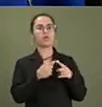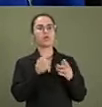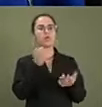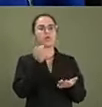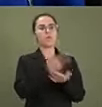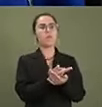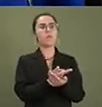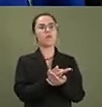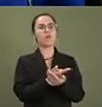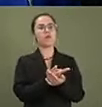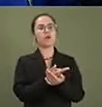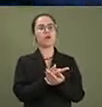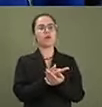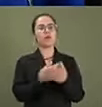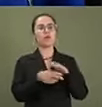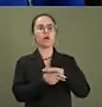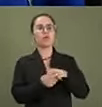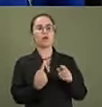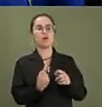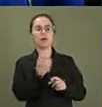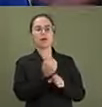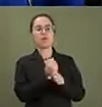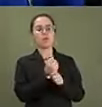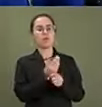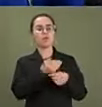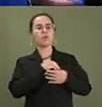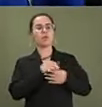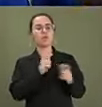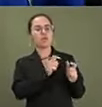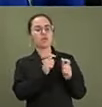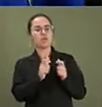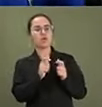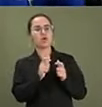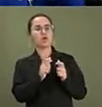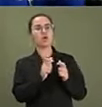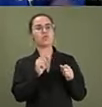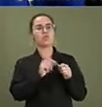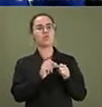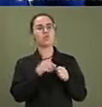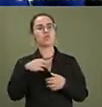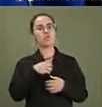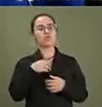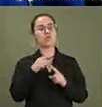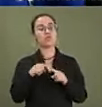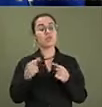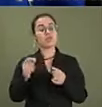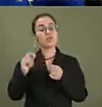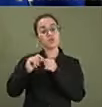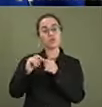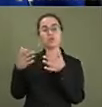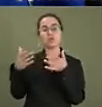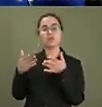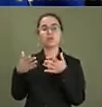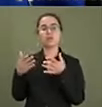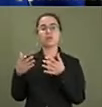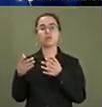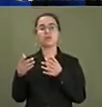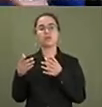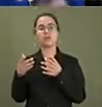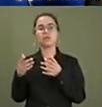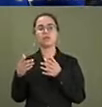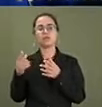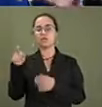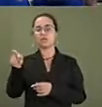que foi corrupto e ele recebeu e um antes de salário e aonde que a gente exibiu a situação dessa então o que eu tô fazendo aqui que for